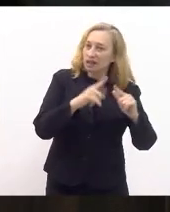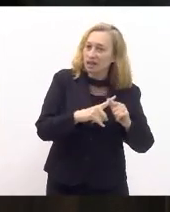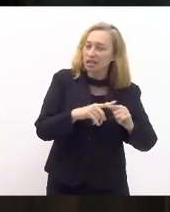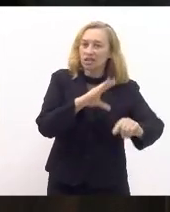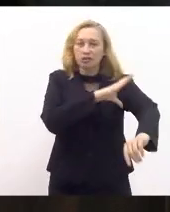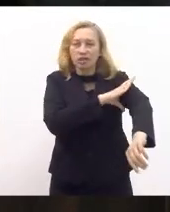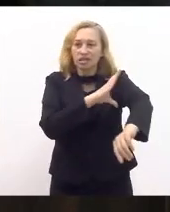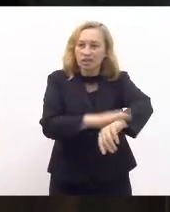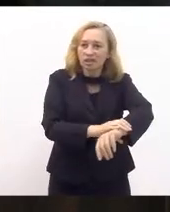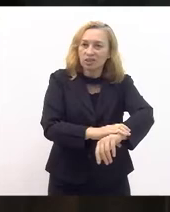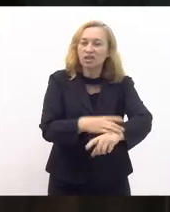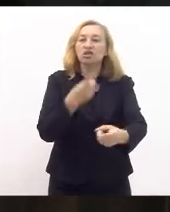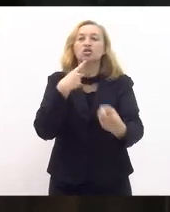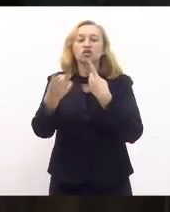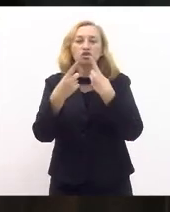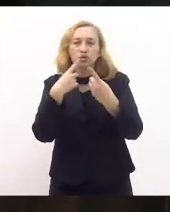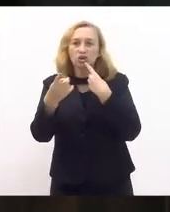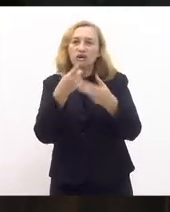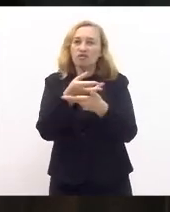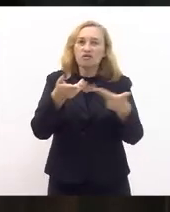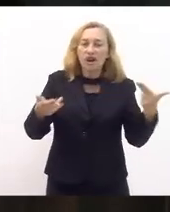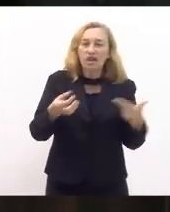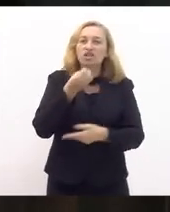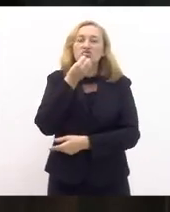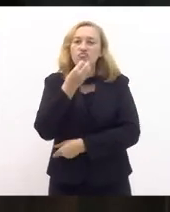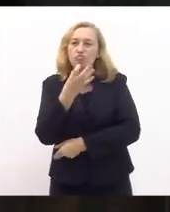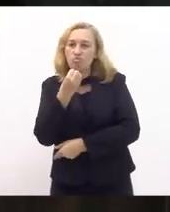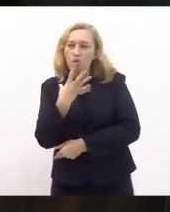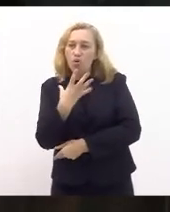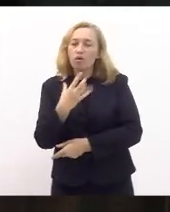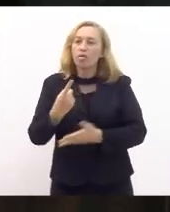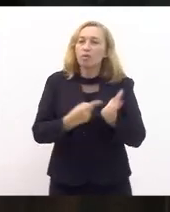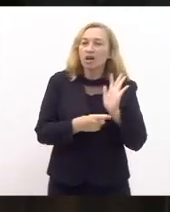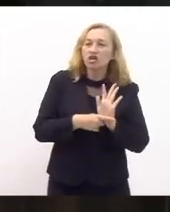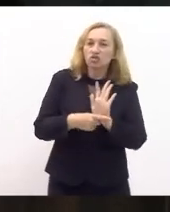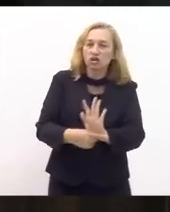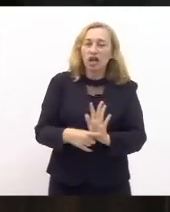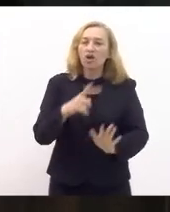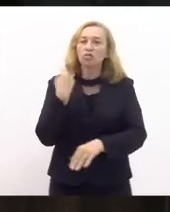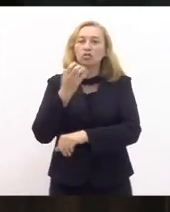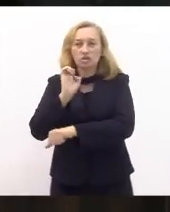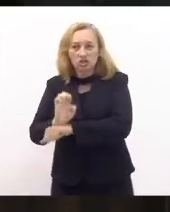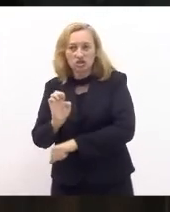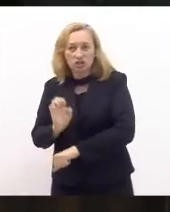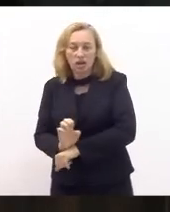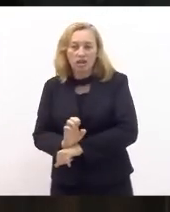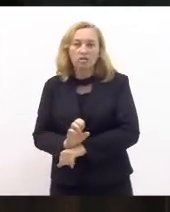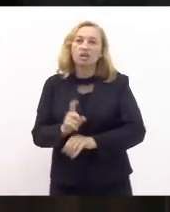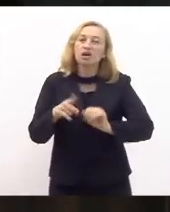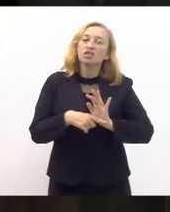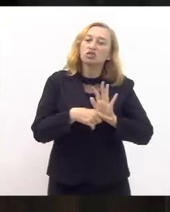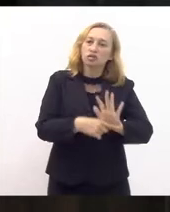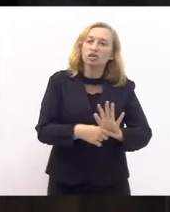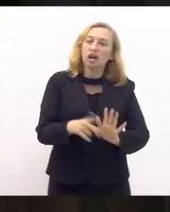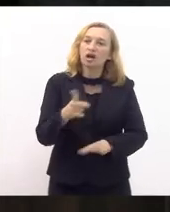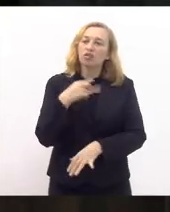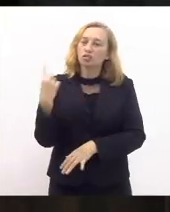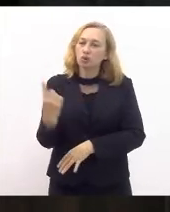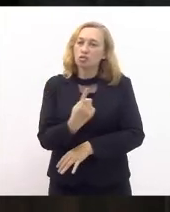grandes discussões boas para poder ajudar o nosso Estado e ajudar o